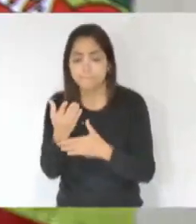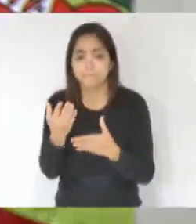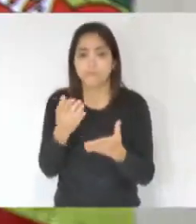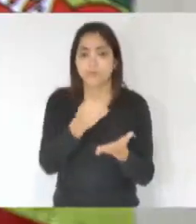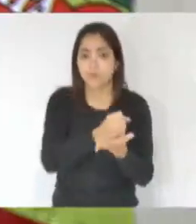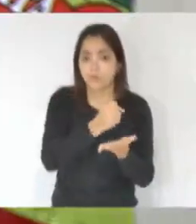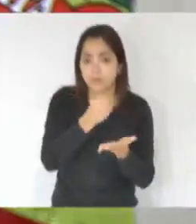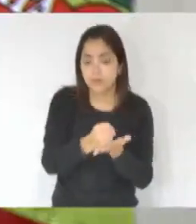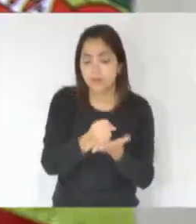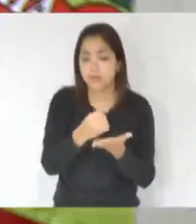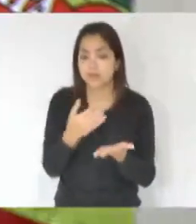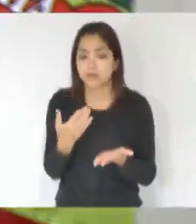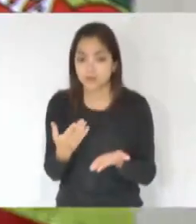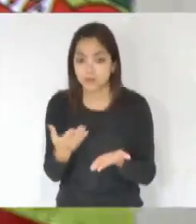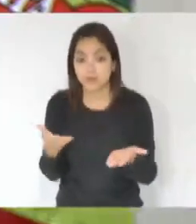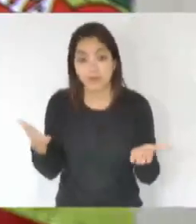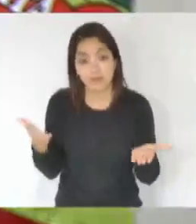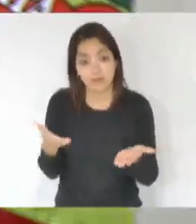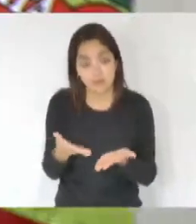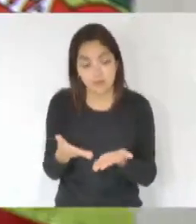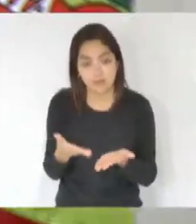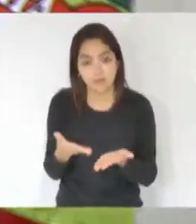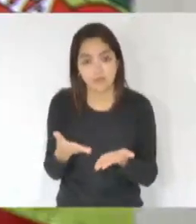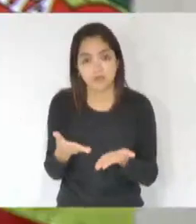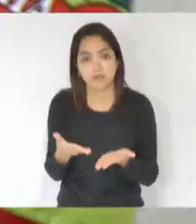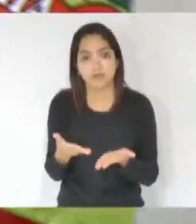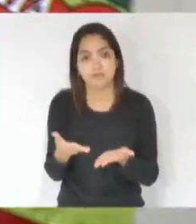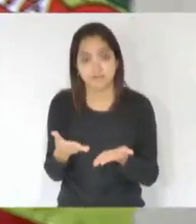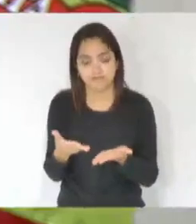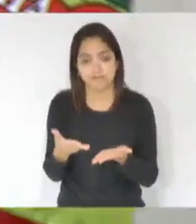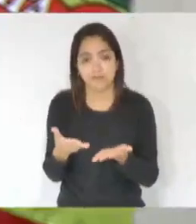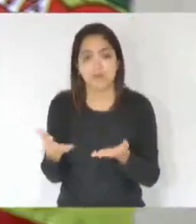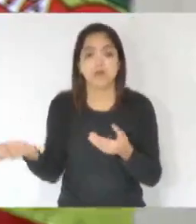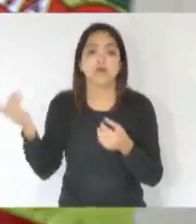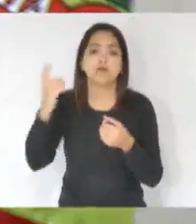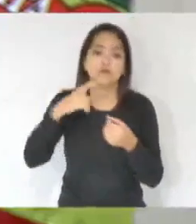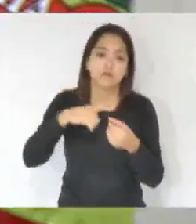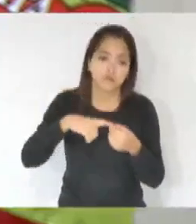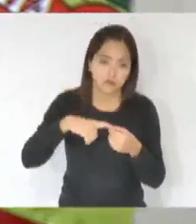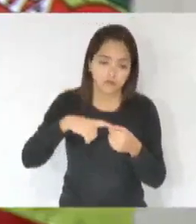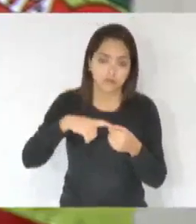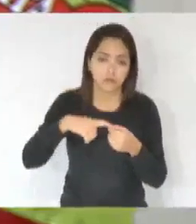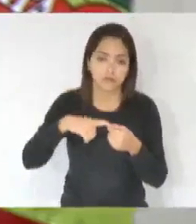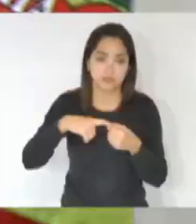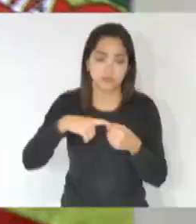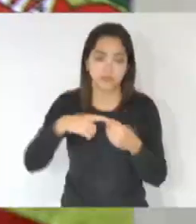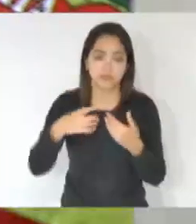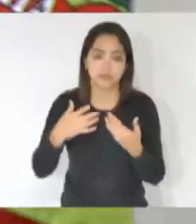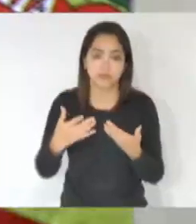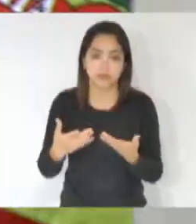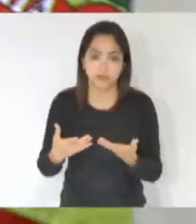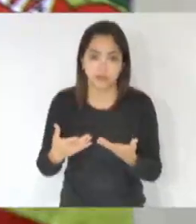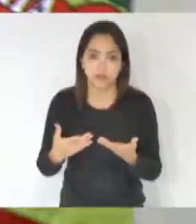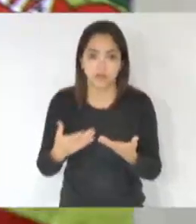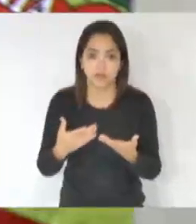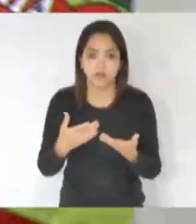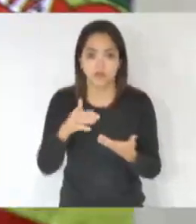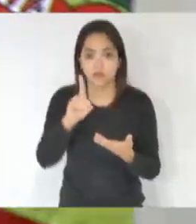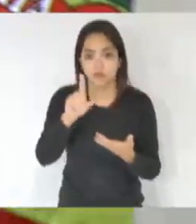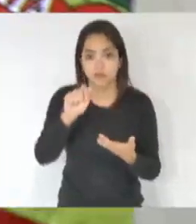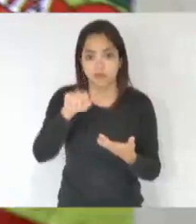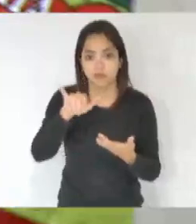contratualização, e hoje, inclusive, eu retorno com o deputado Daniel